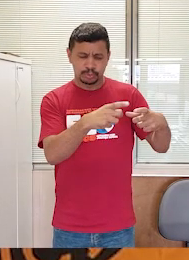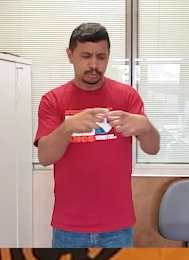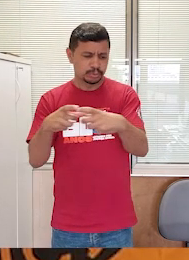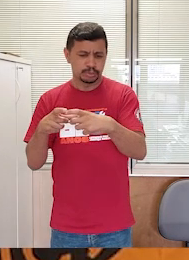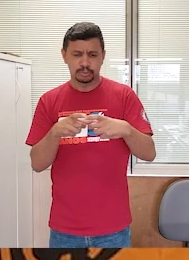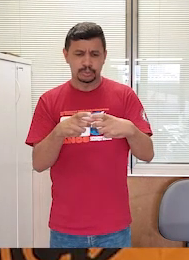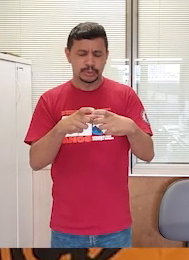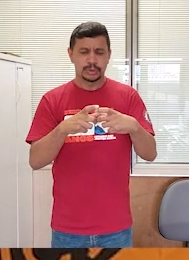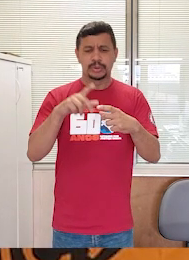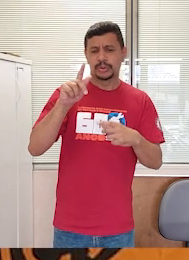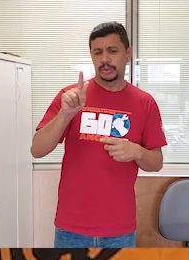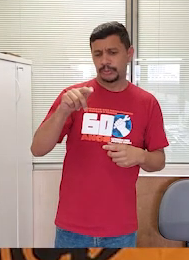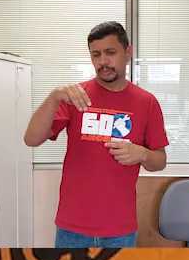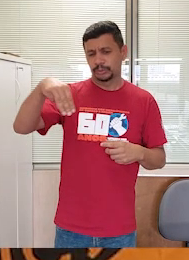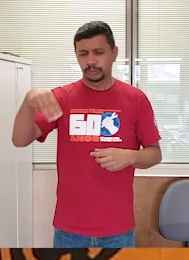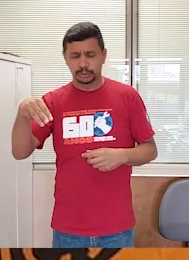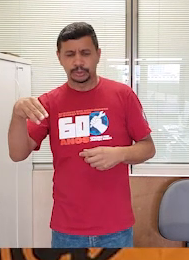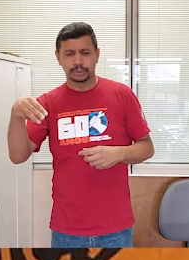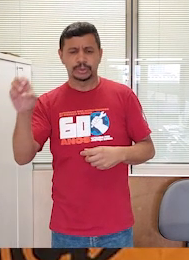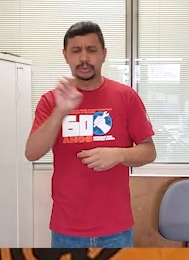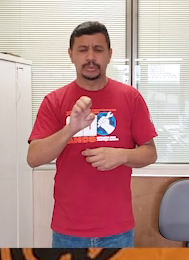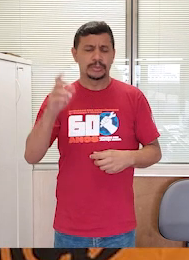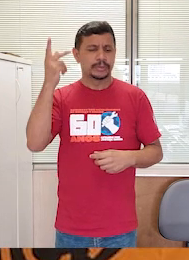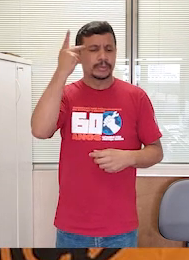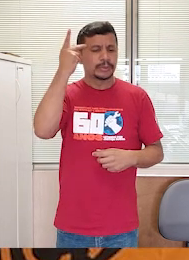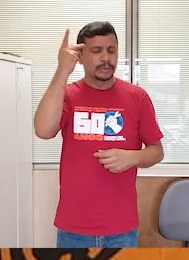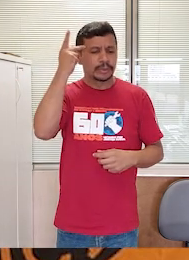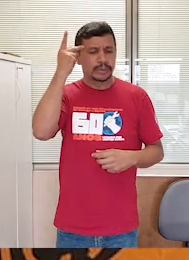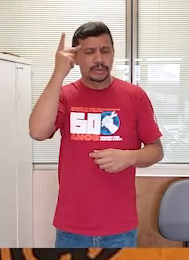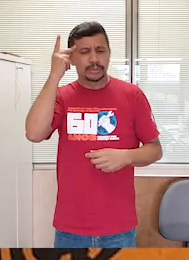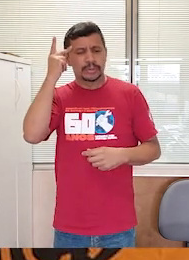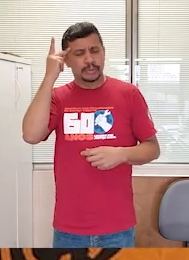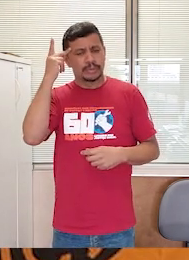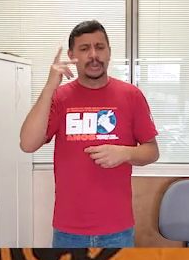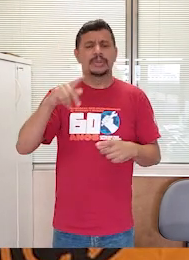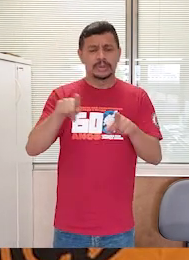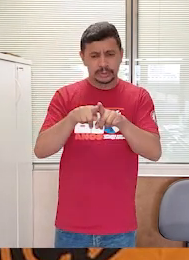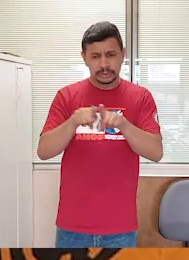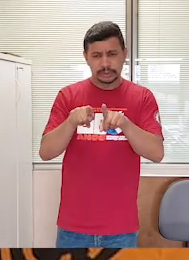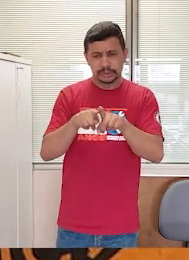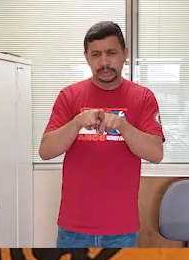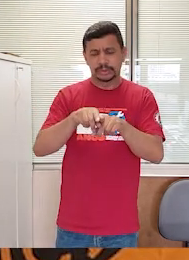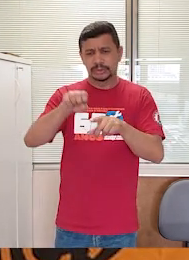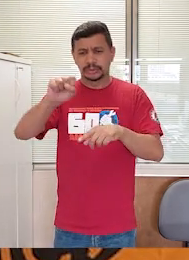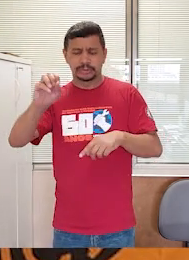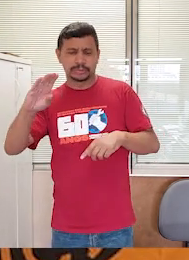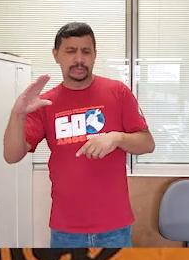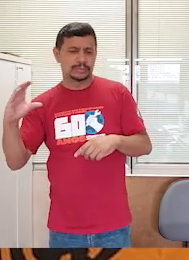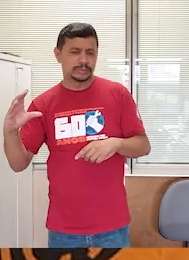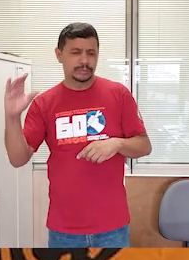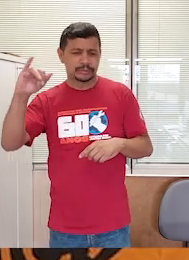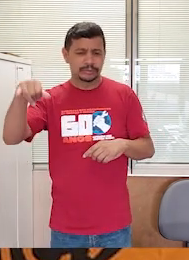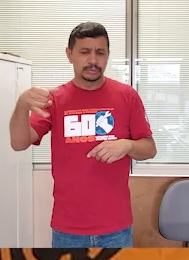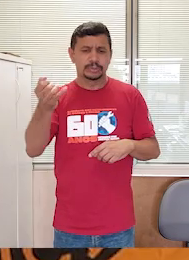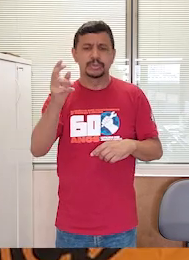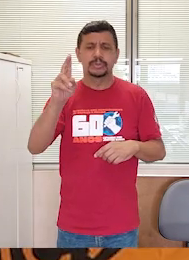de Mogi das Cruzes, que é do Sindicato Metalúrgico de São Paulo, São José dos Campos e também de São Caetano do